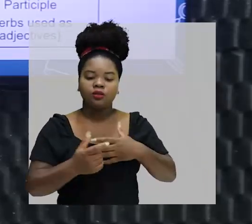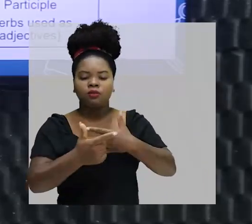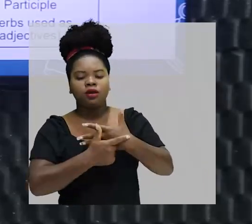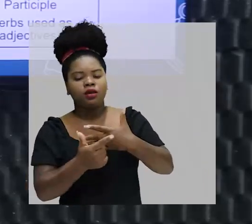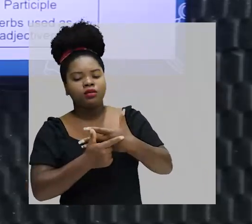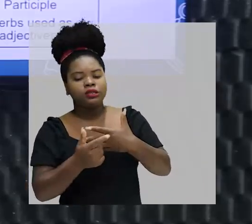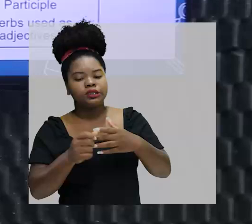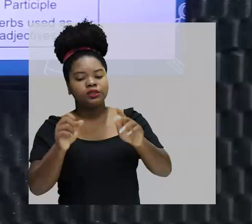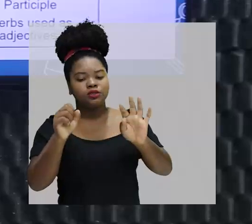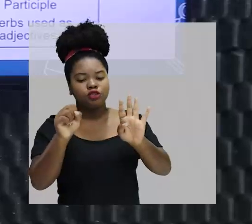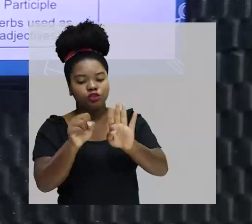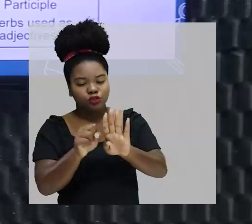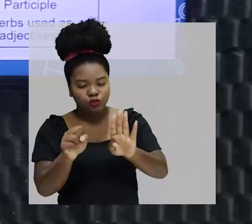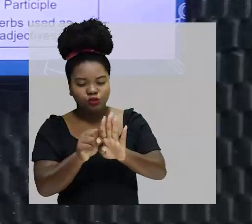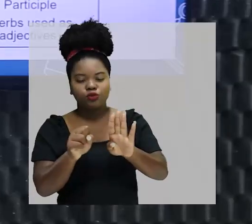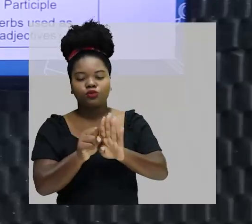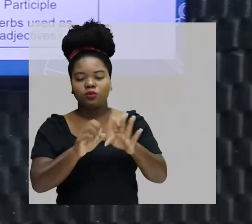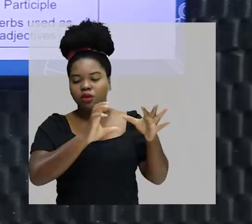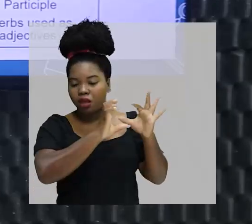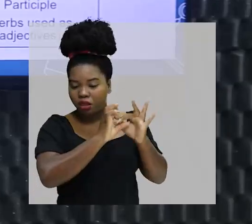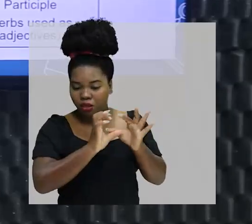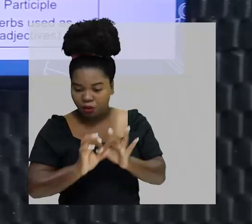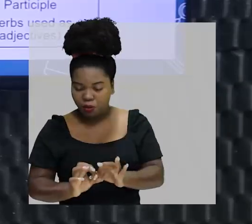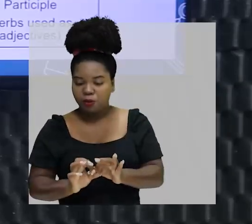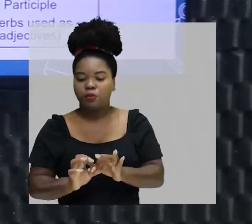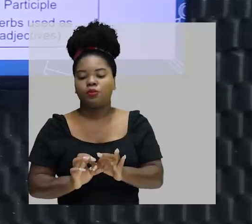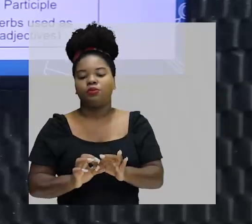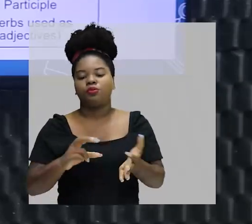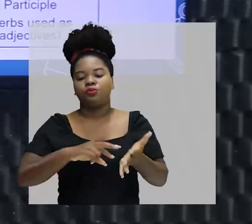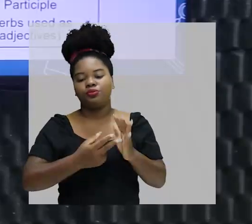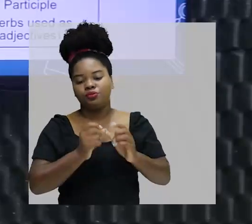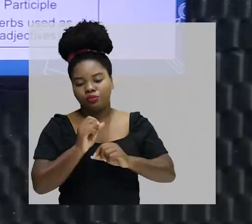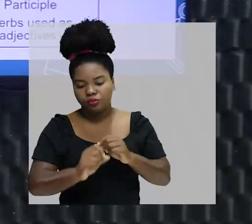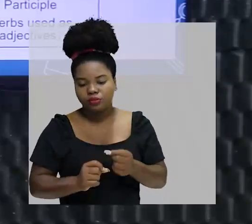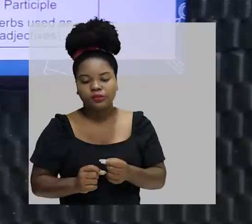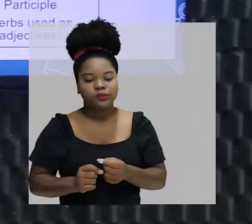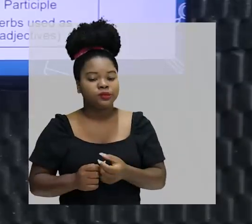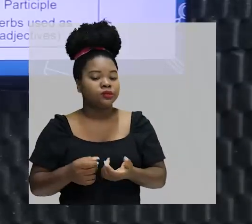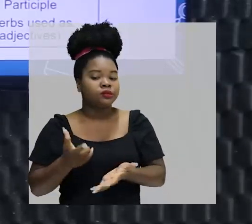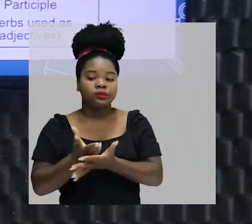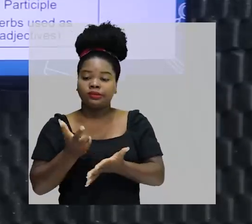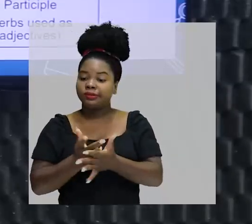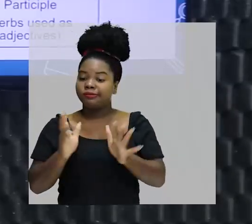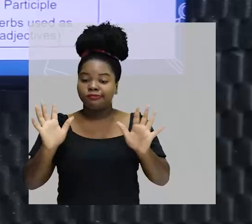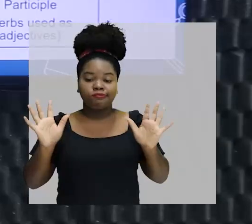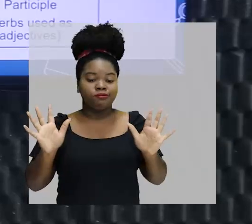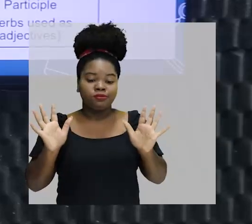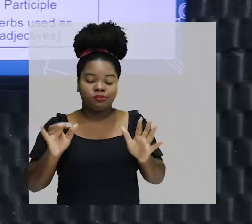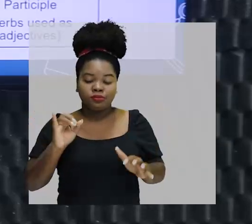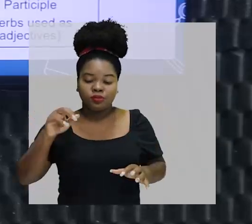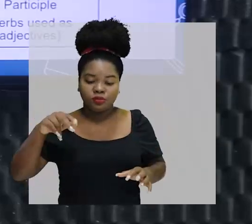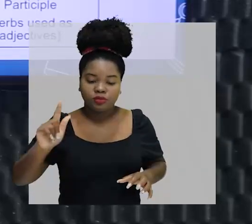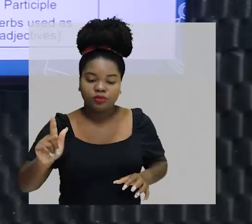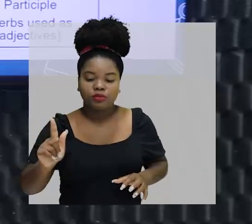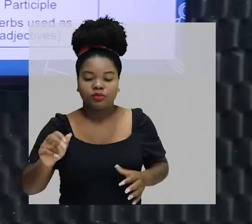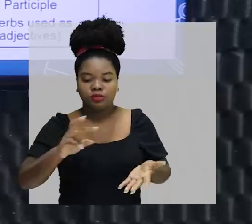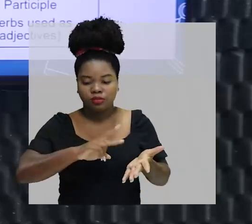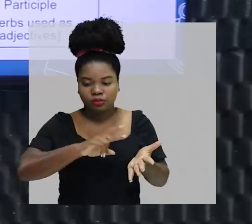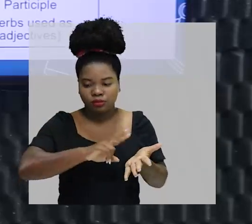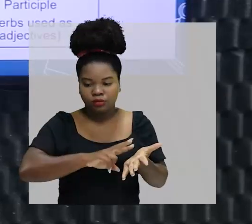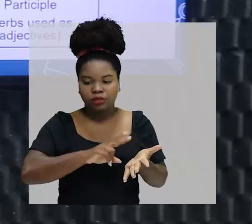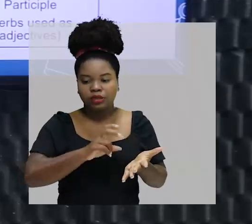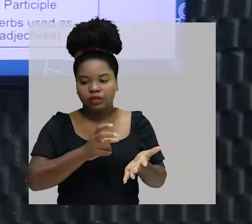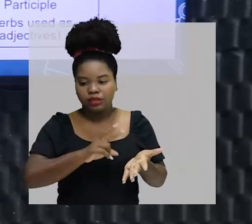de substantivo em um contexto. Ou seja, nem sempre o ING deve ser traduzido como